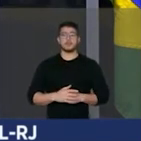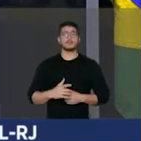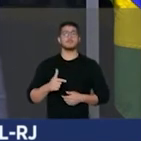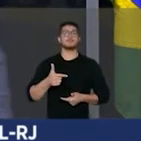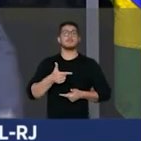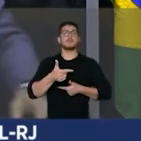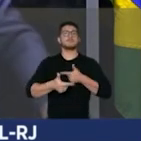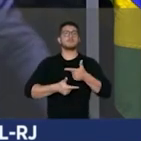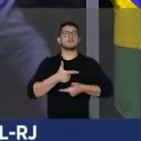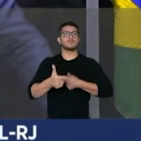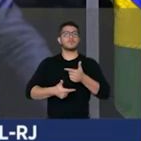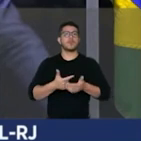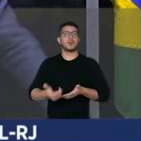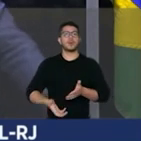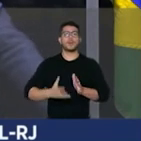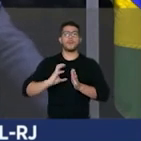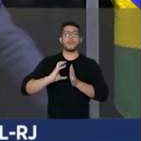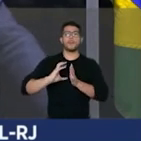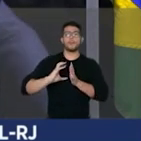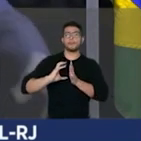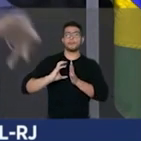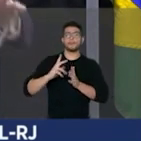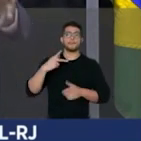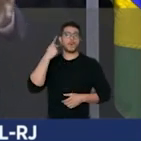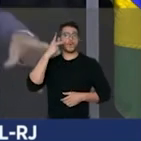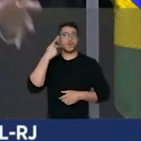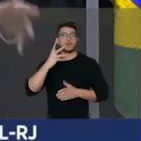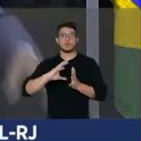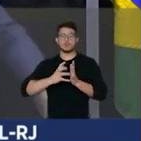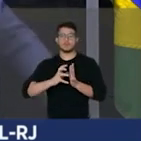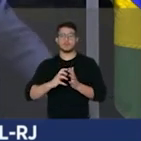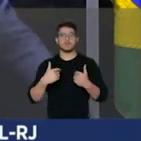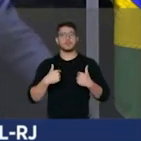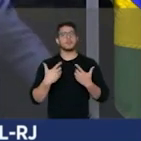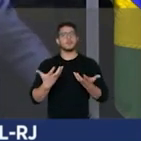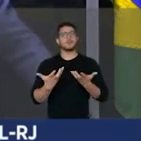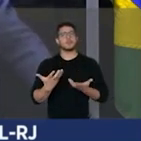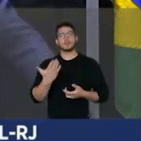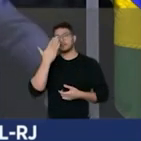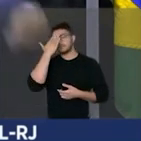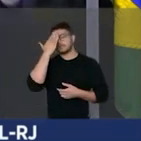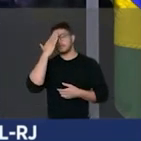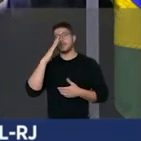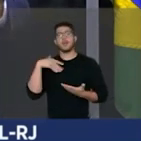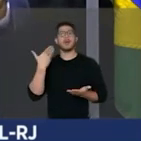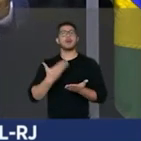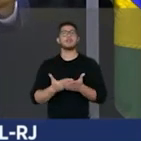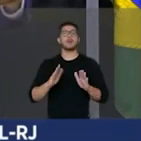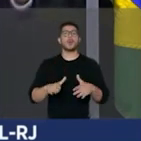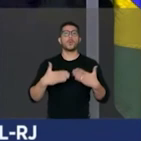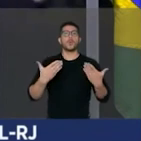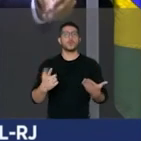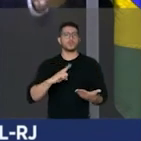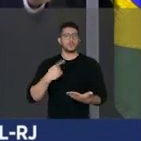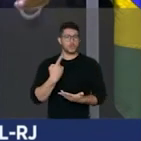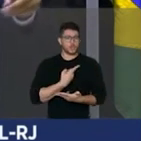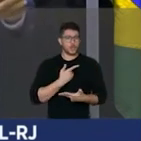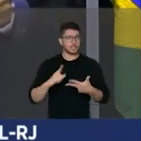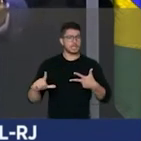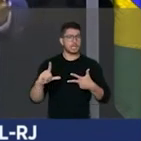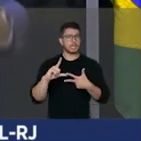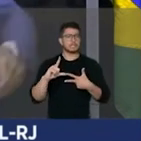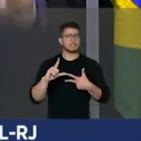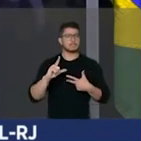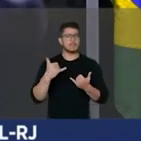político-partidária eu quero saber até quando o legislativo vai ser ajoelhar a determinados membros